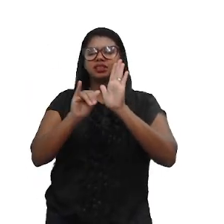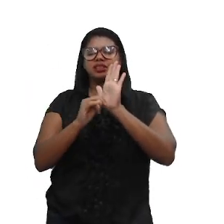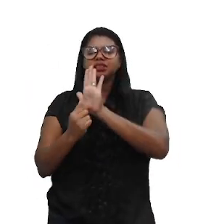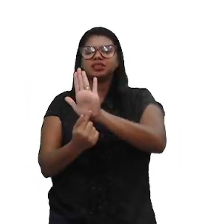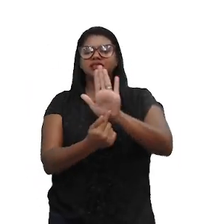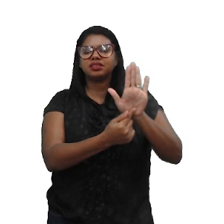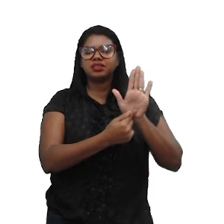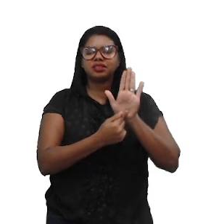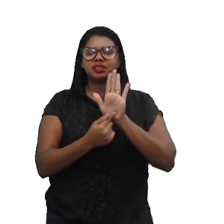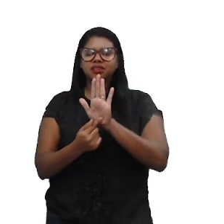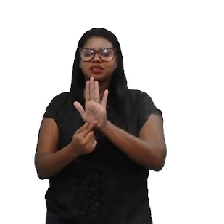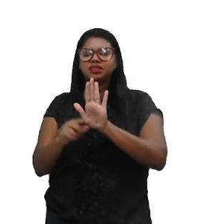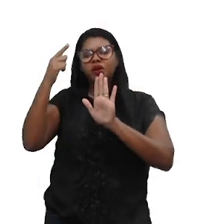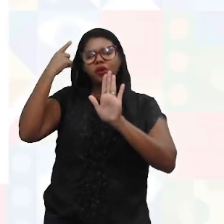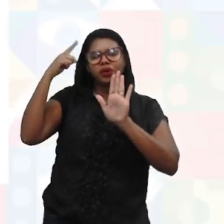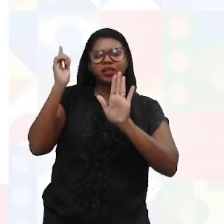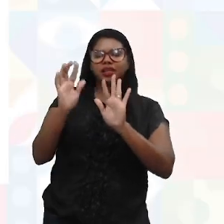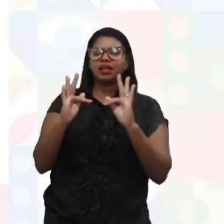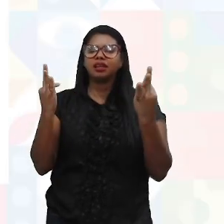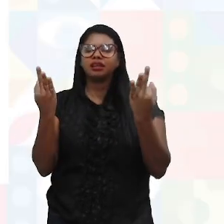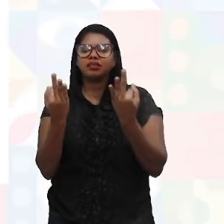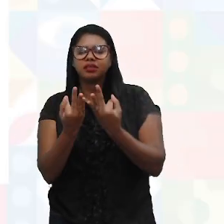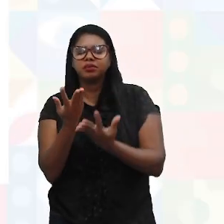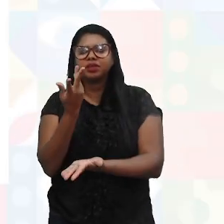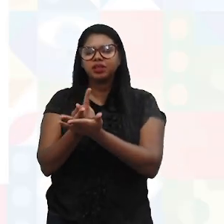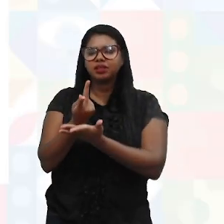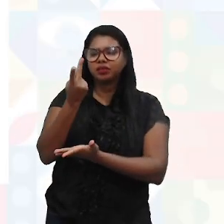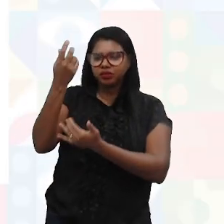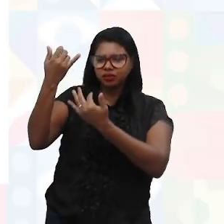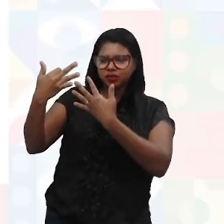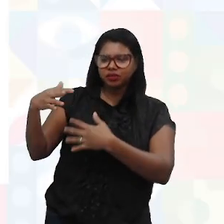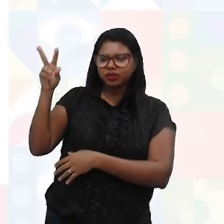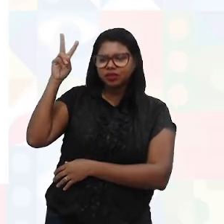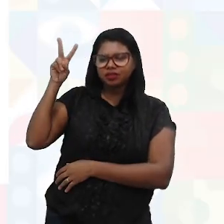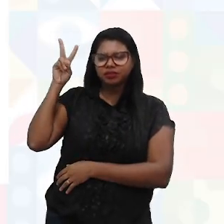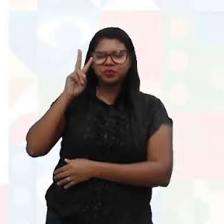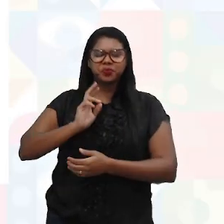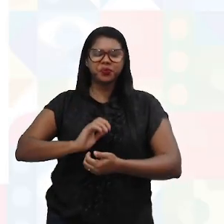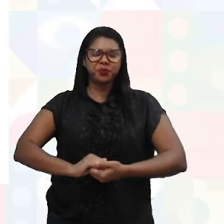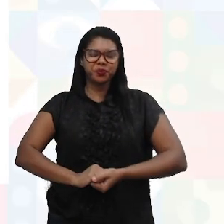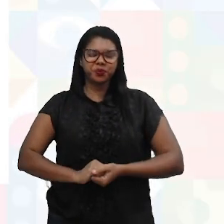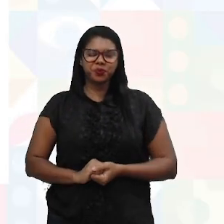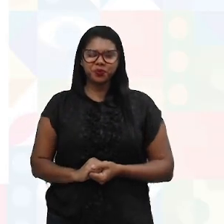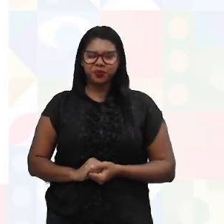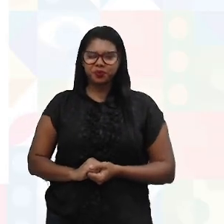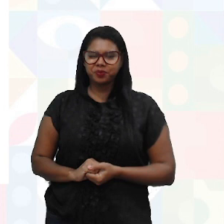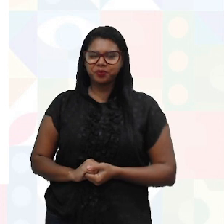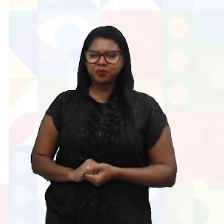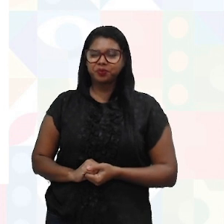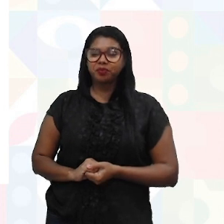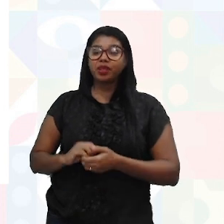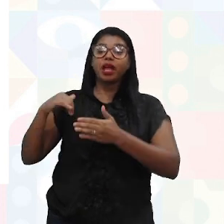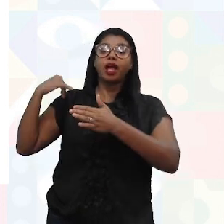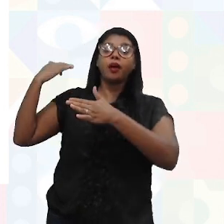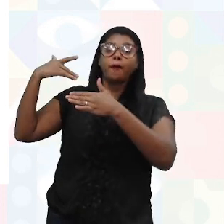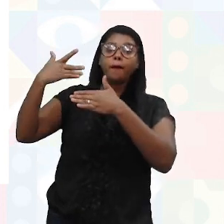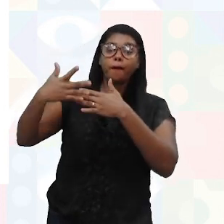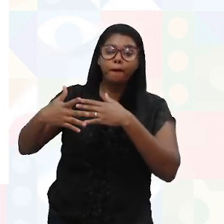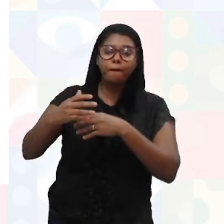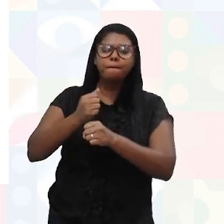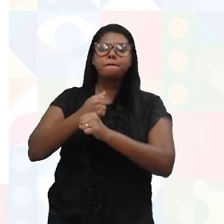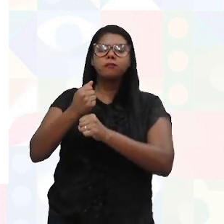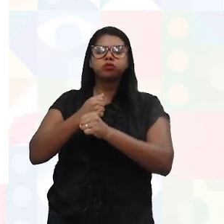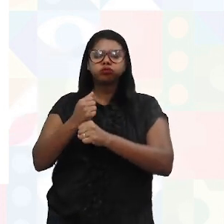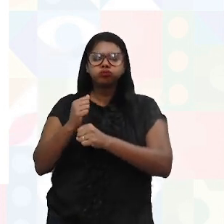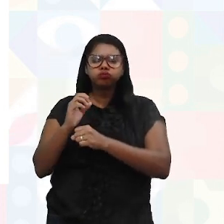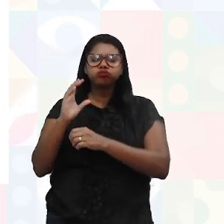para registrar o dia a dia, o cotidiano, para contar a história, né? E aí, com o passar do tempo, tanto